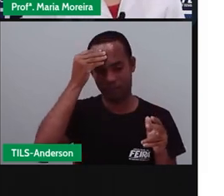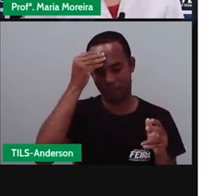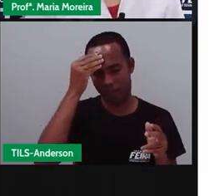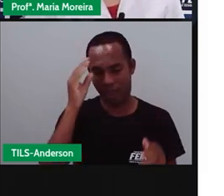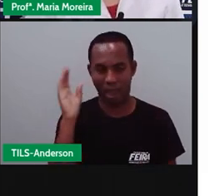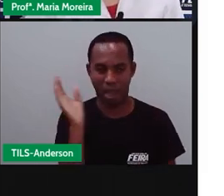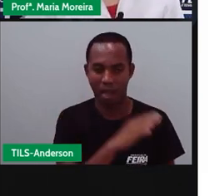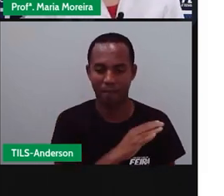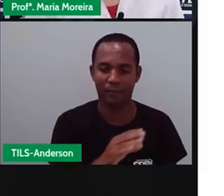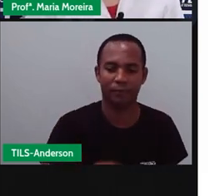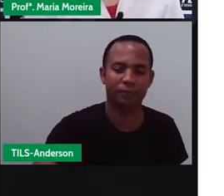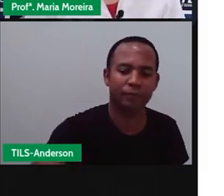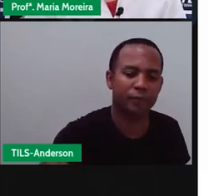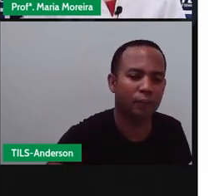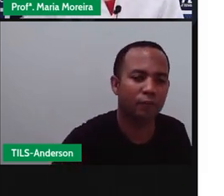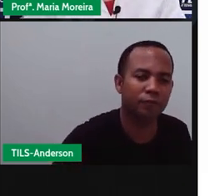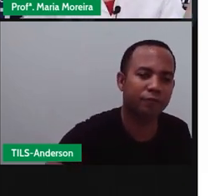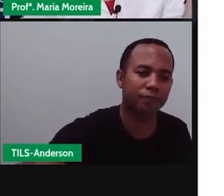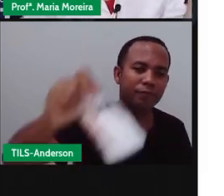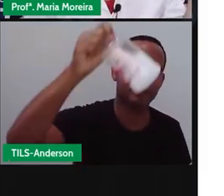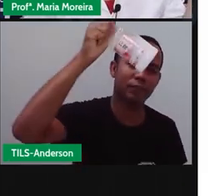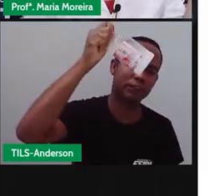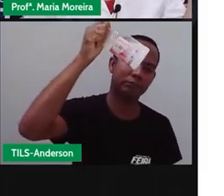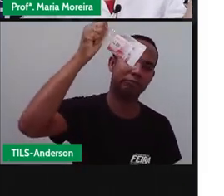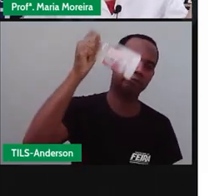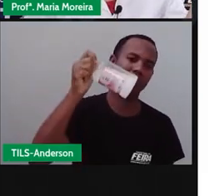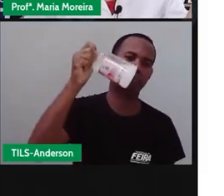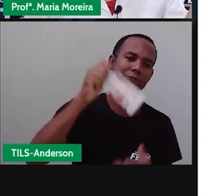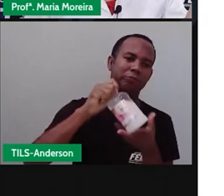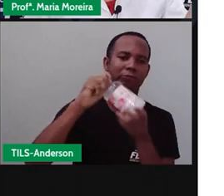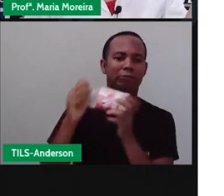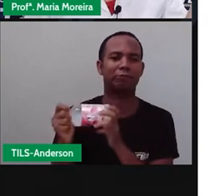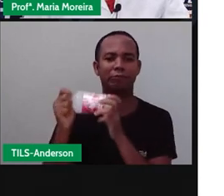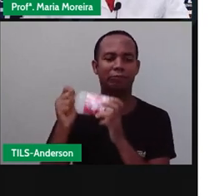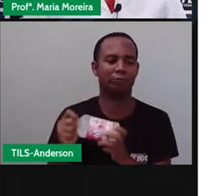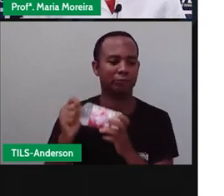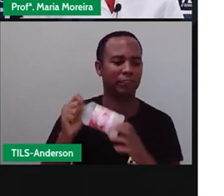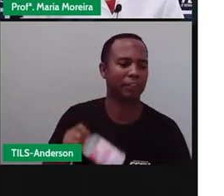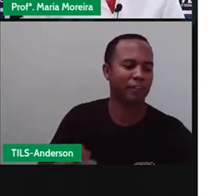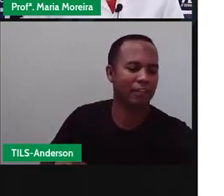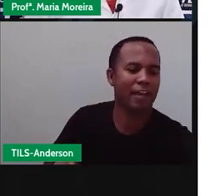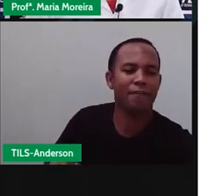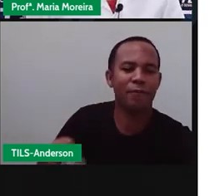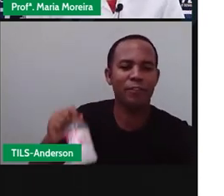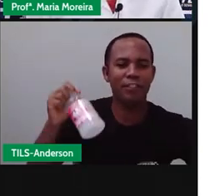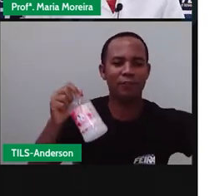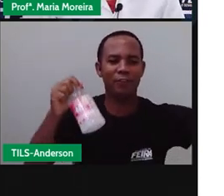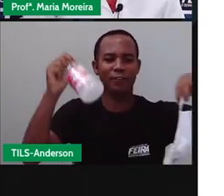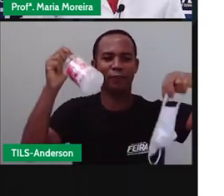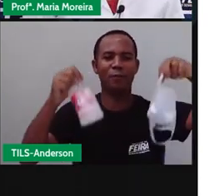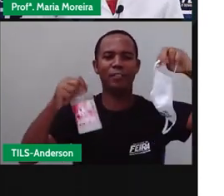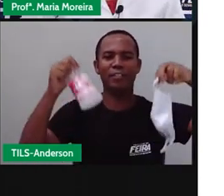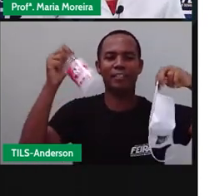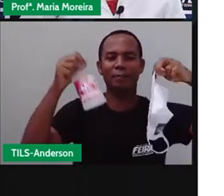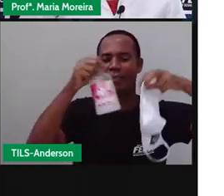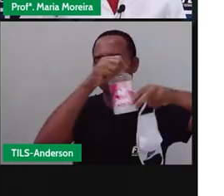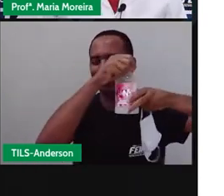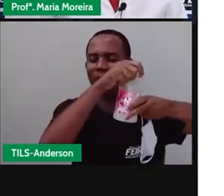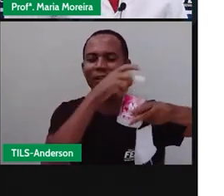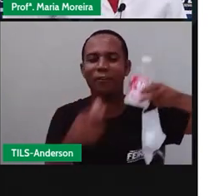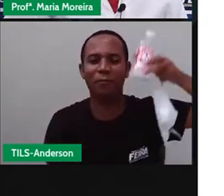mais rápido possível para a sala de aula, para que Anderson não chore mais quando ele veja, né, uma mesa repleta de produtos